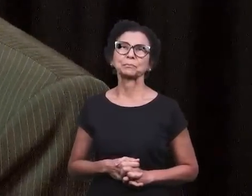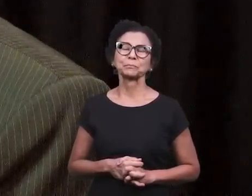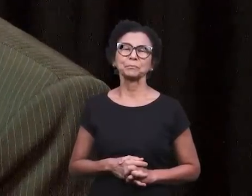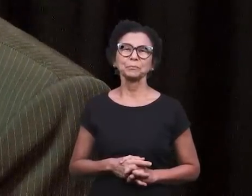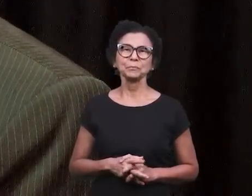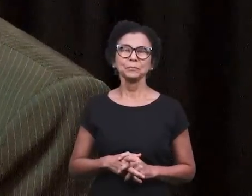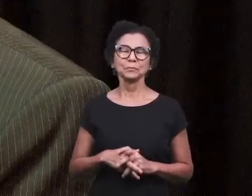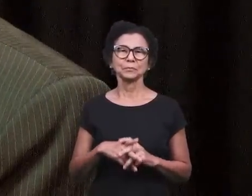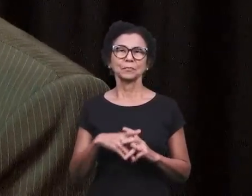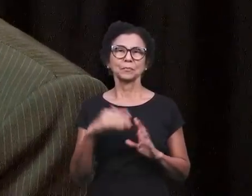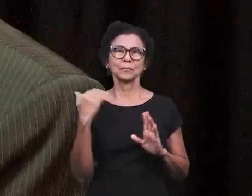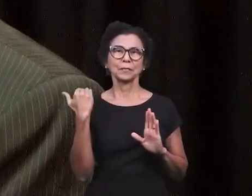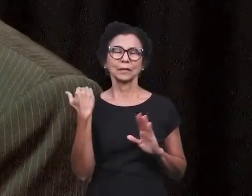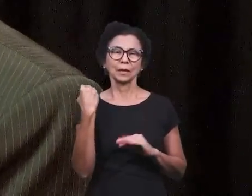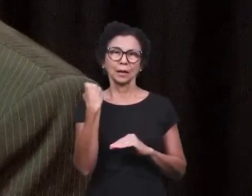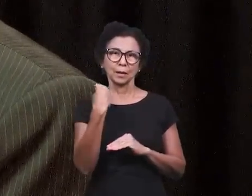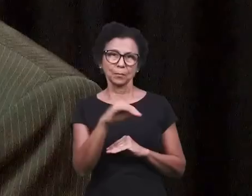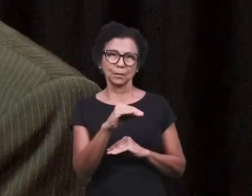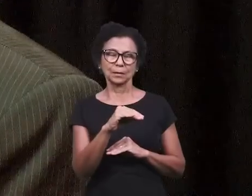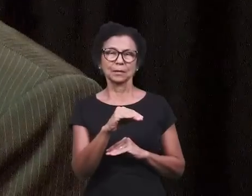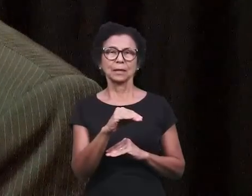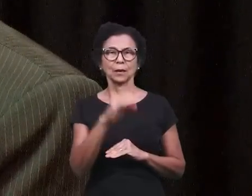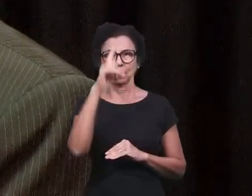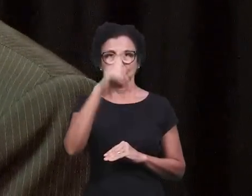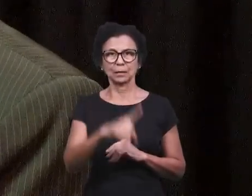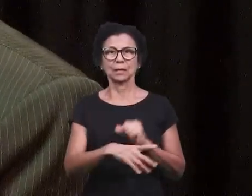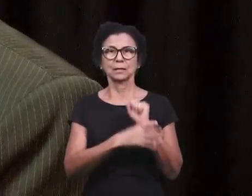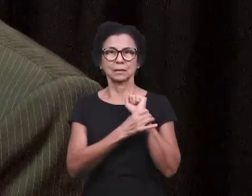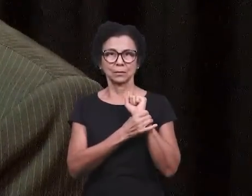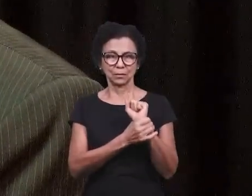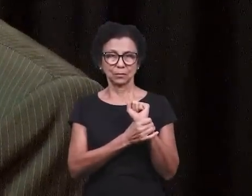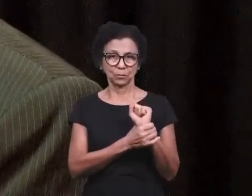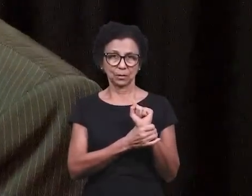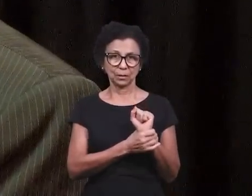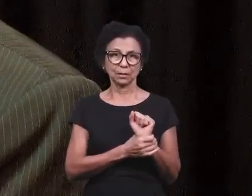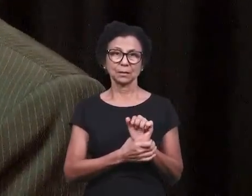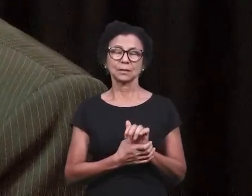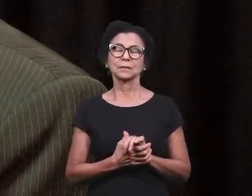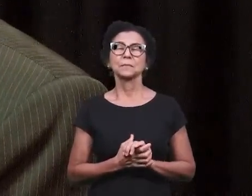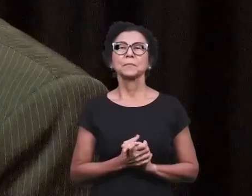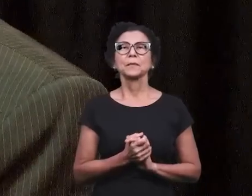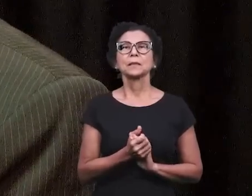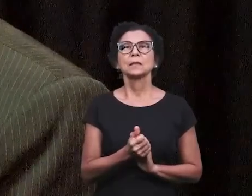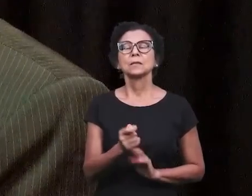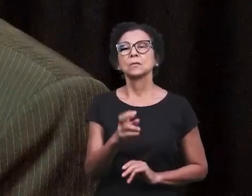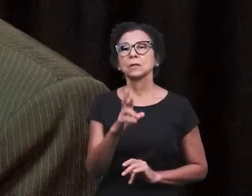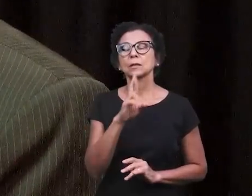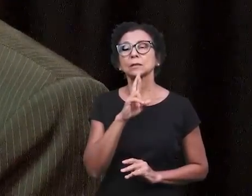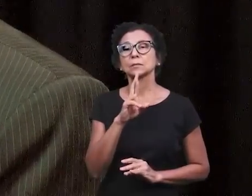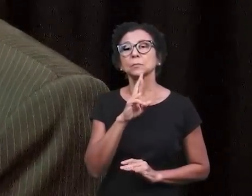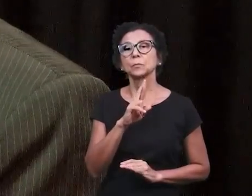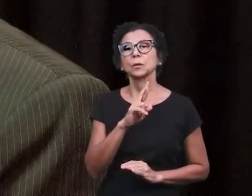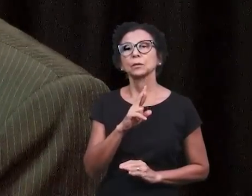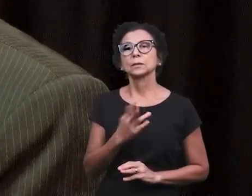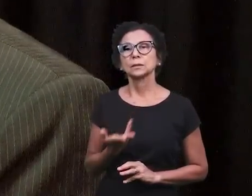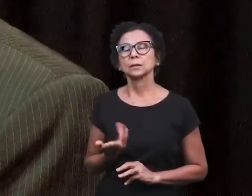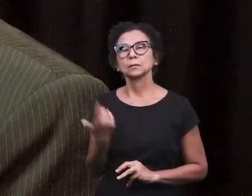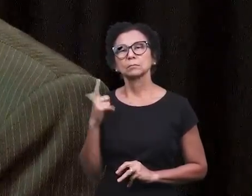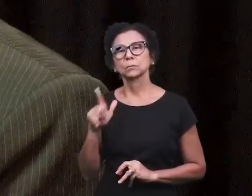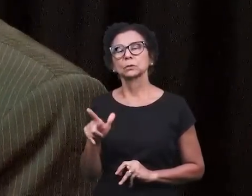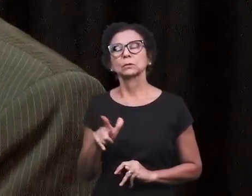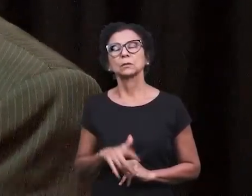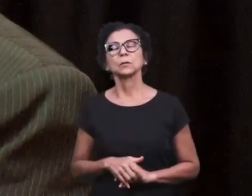entrar com o mandado de segurança. Geralmente as respostas para esse tipo de instrumento, né? Elas são rápidas, né?